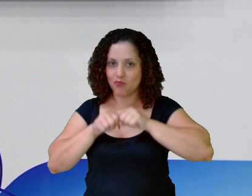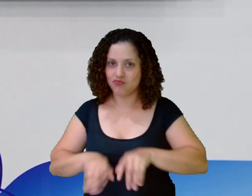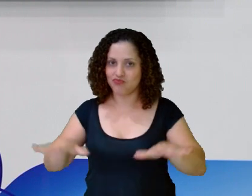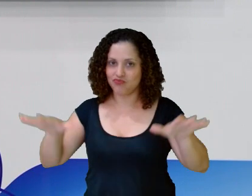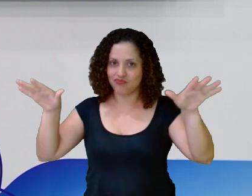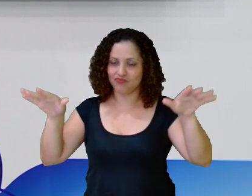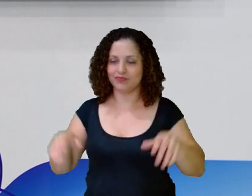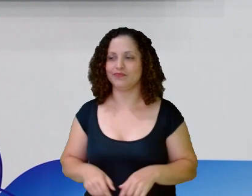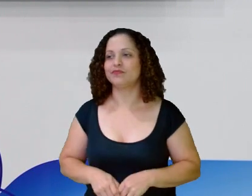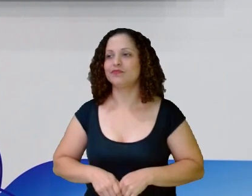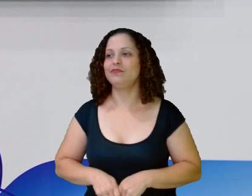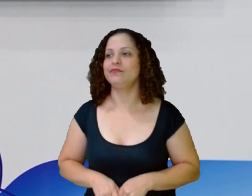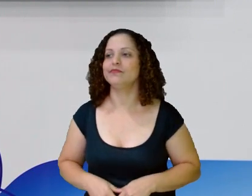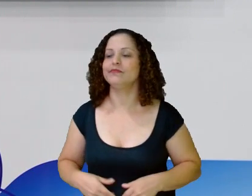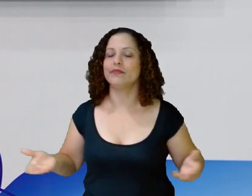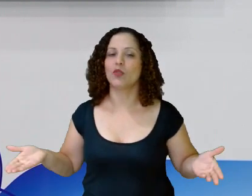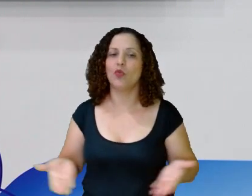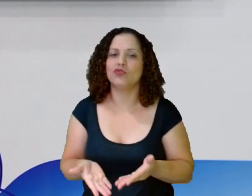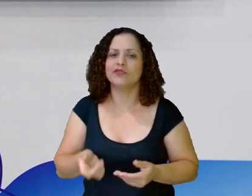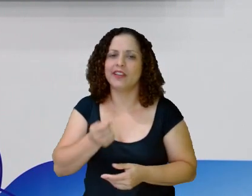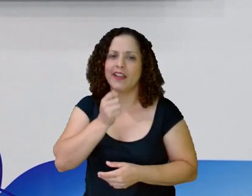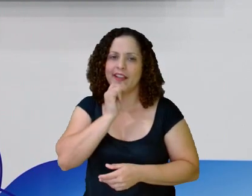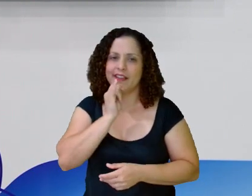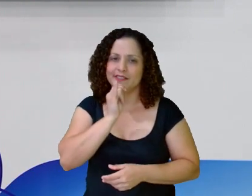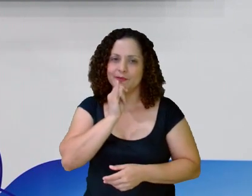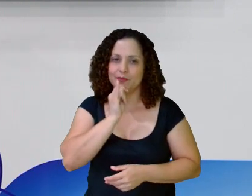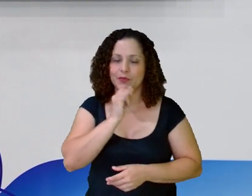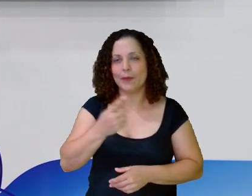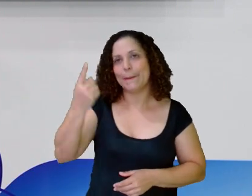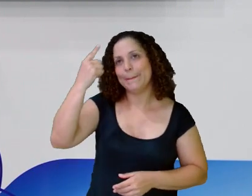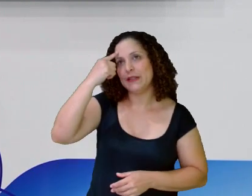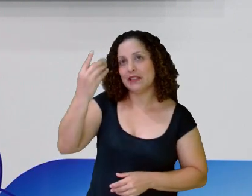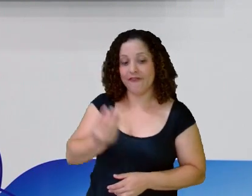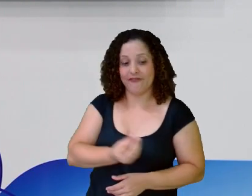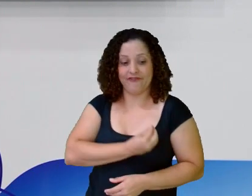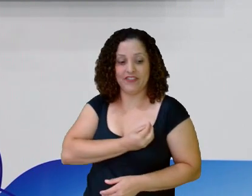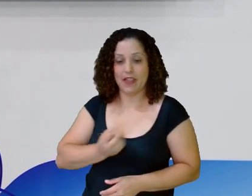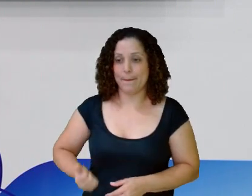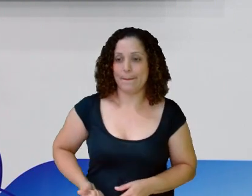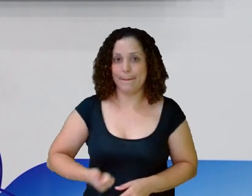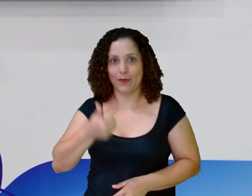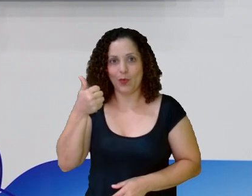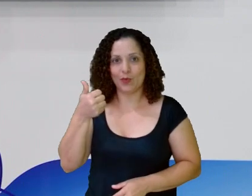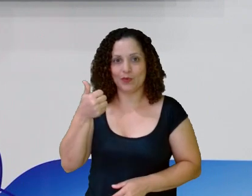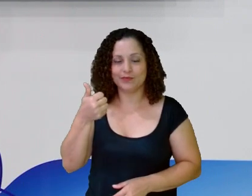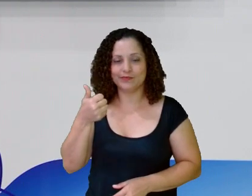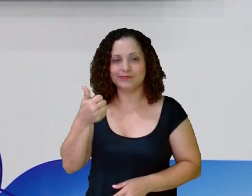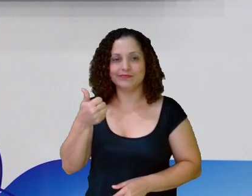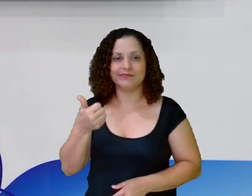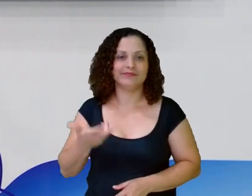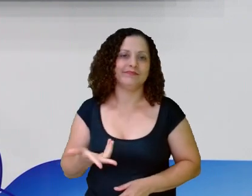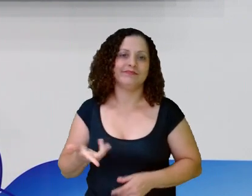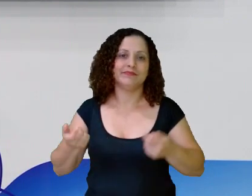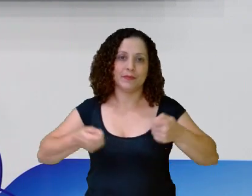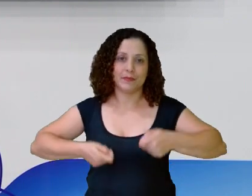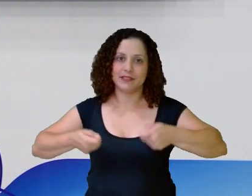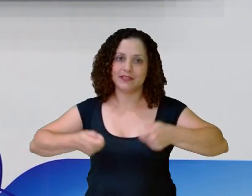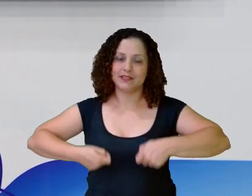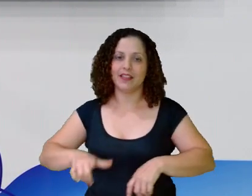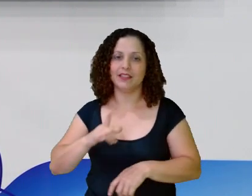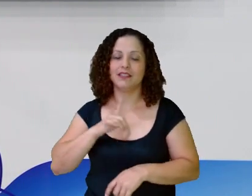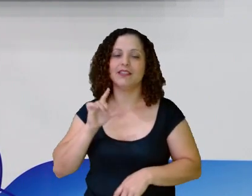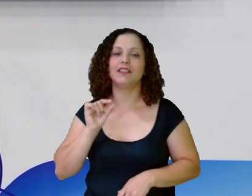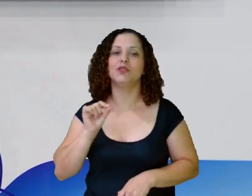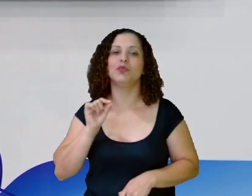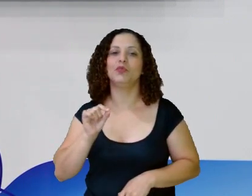a gente, por exemplo, hoje pensar numa determinada qualidade de vida, em algo que a gente faça, onde a gente consiga fazer, por exemplo,